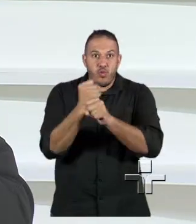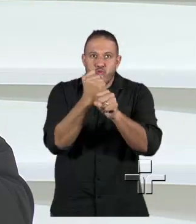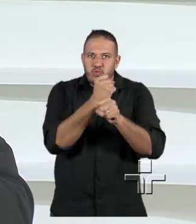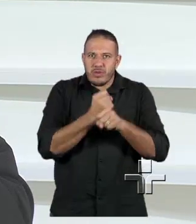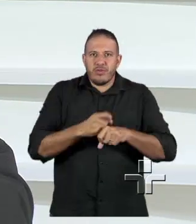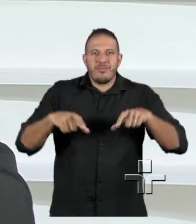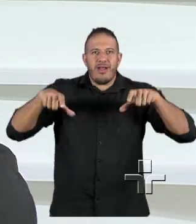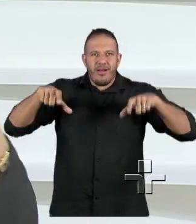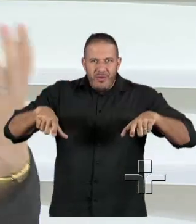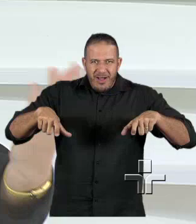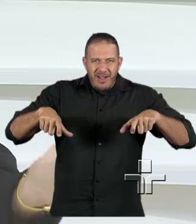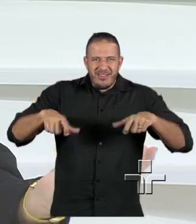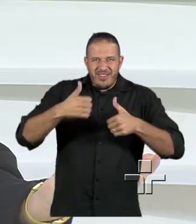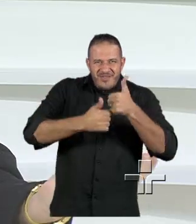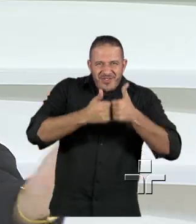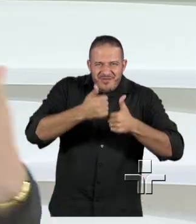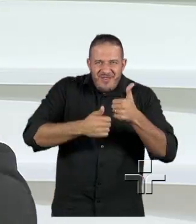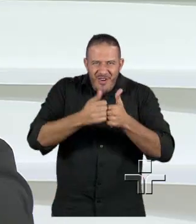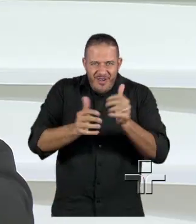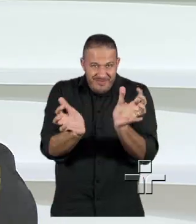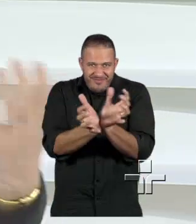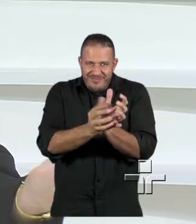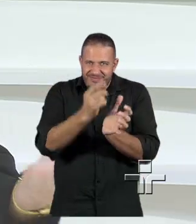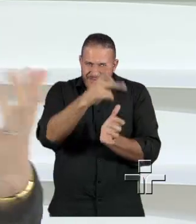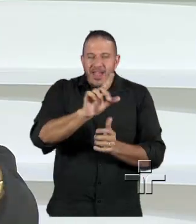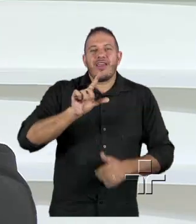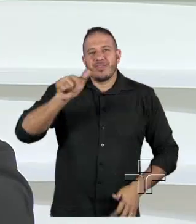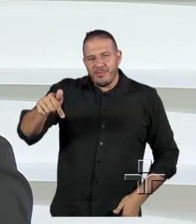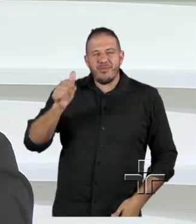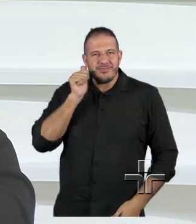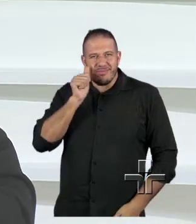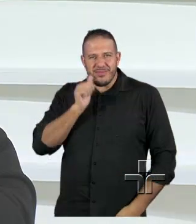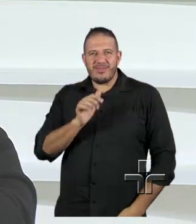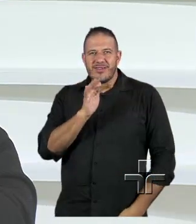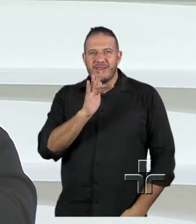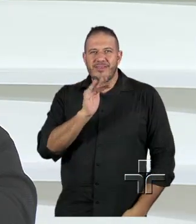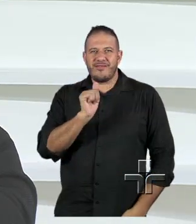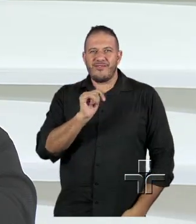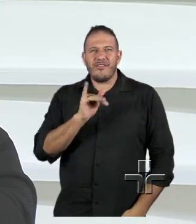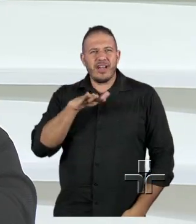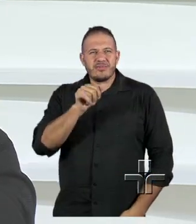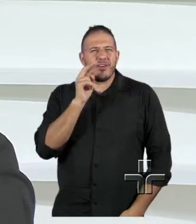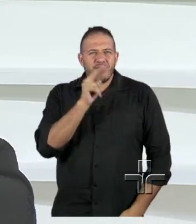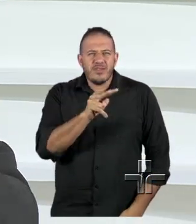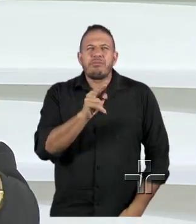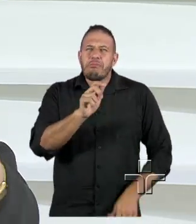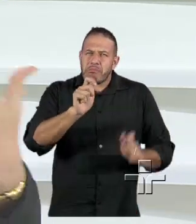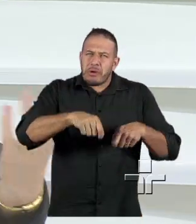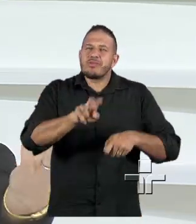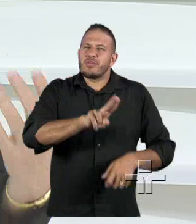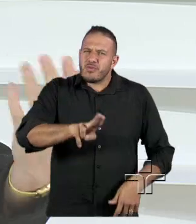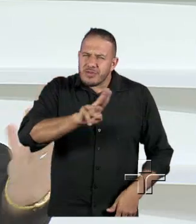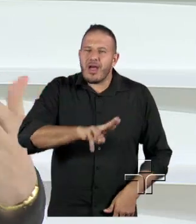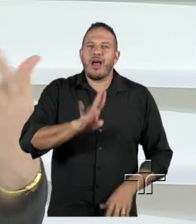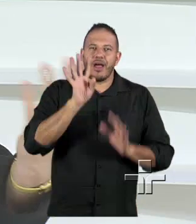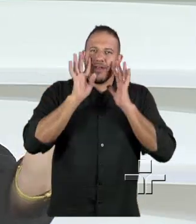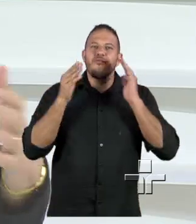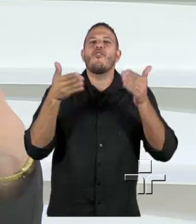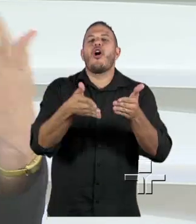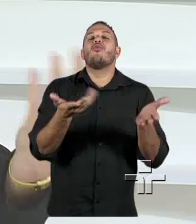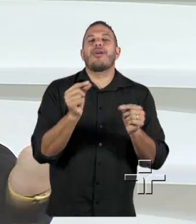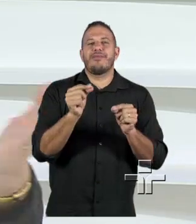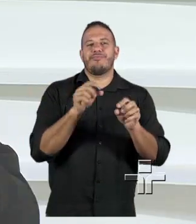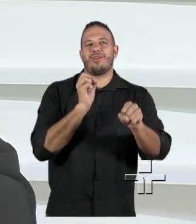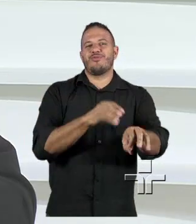para a sua equipe e aí a doutora Fátima viu uma utilização que podia ser possível e acabou se voltando para a educação,